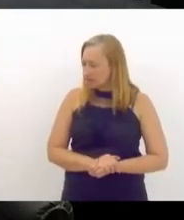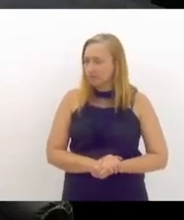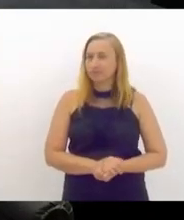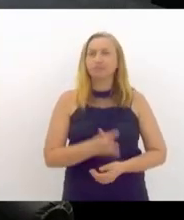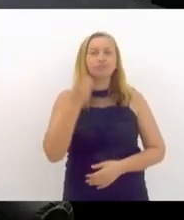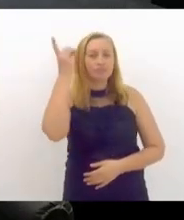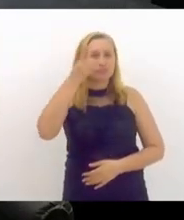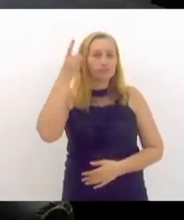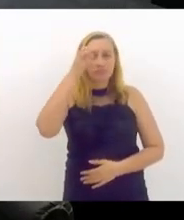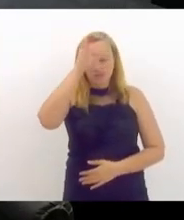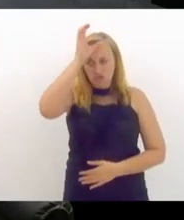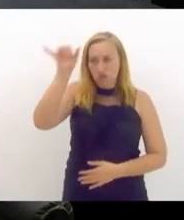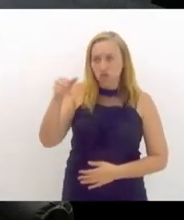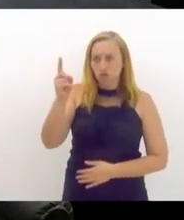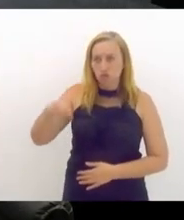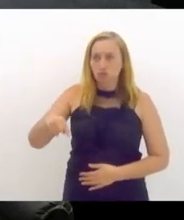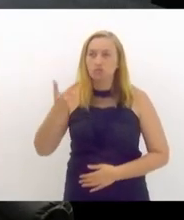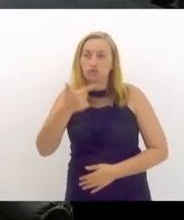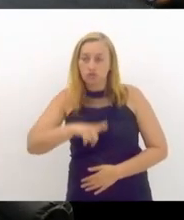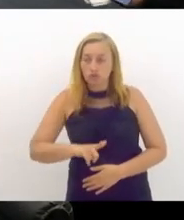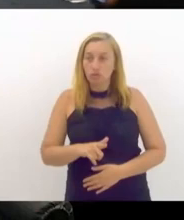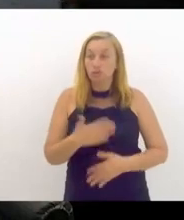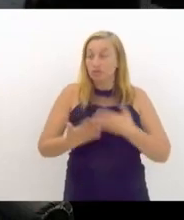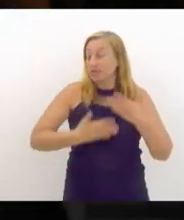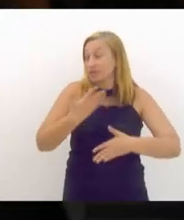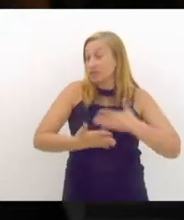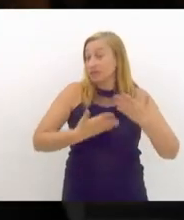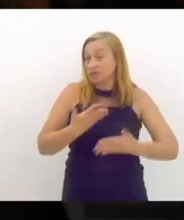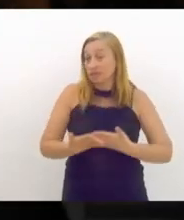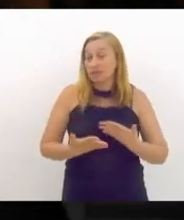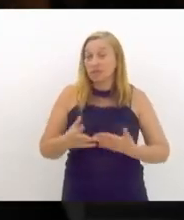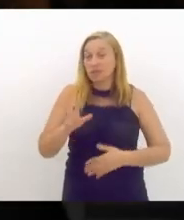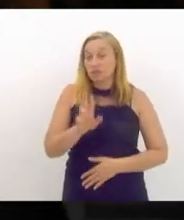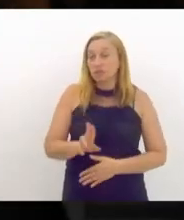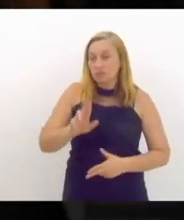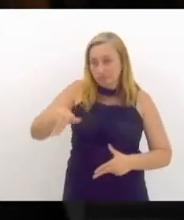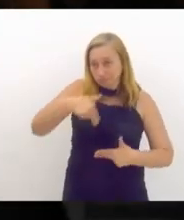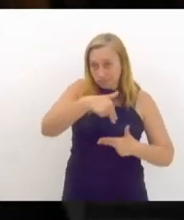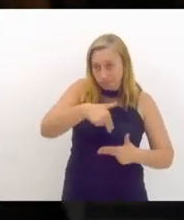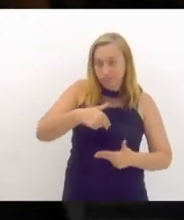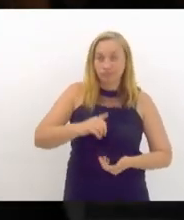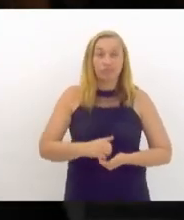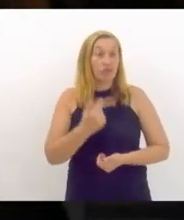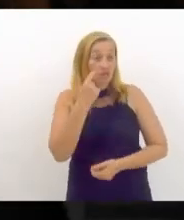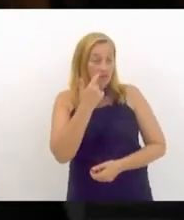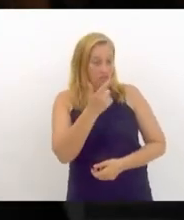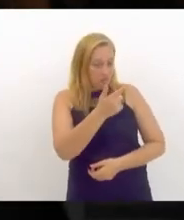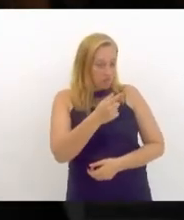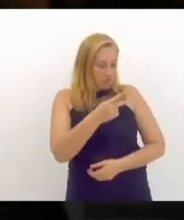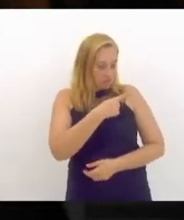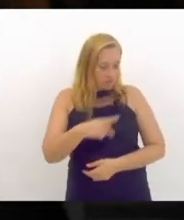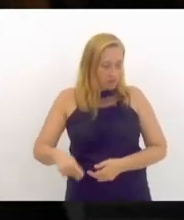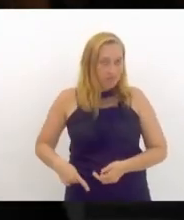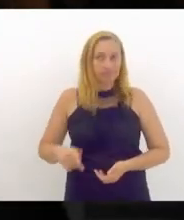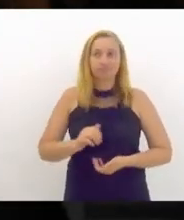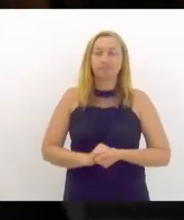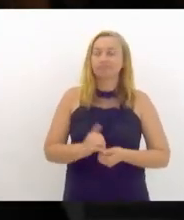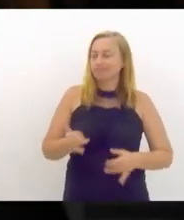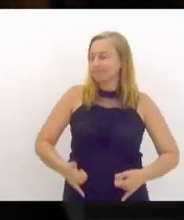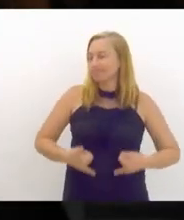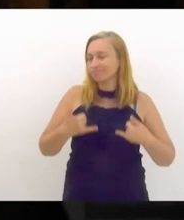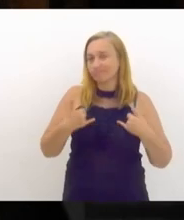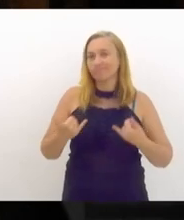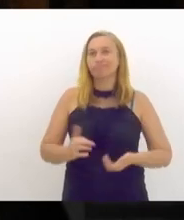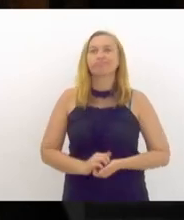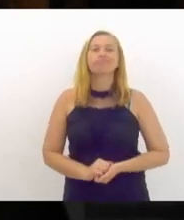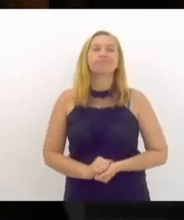Deputada Tia Ju, mais uma vez, é um prazer muito grande usar a tribuna, tendo a senhora como presidente. Me honra muito